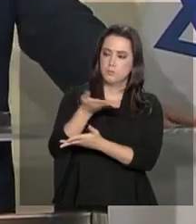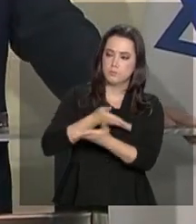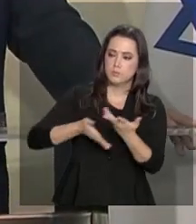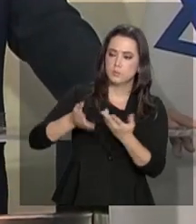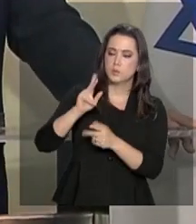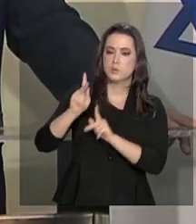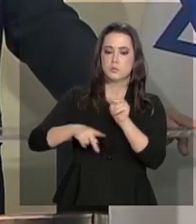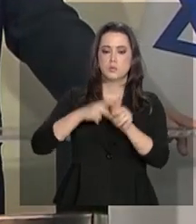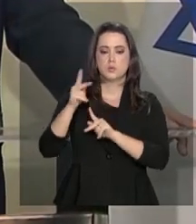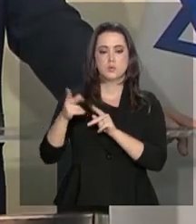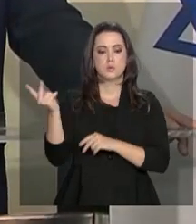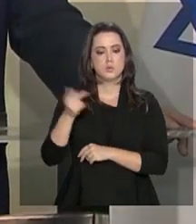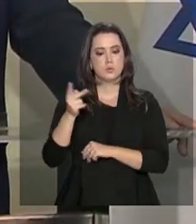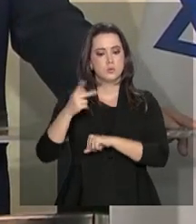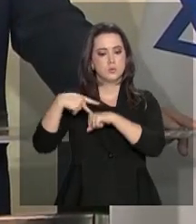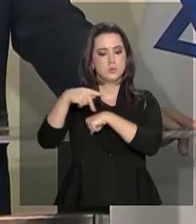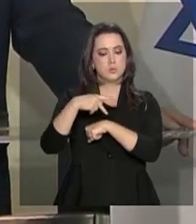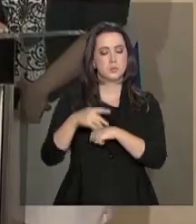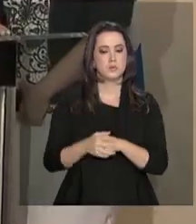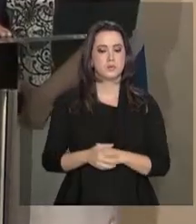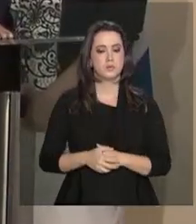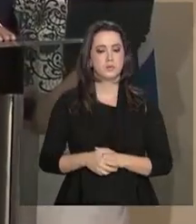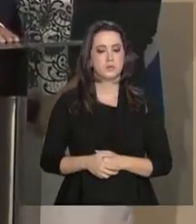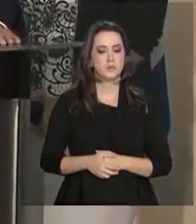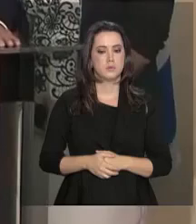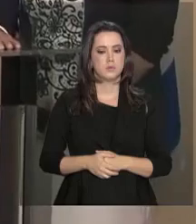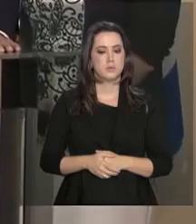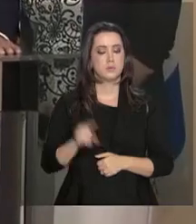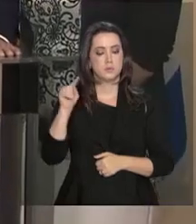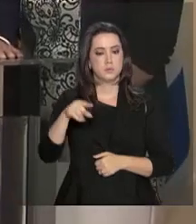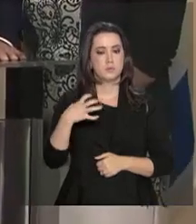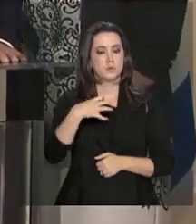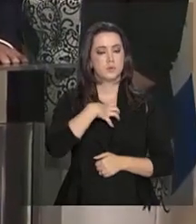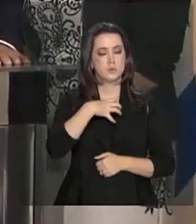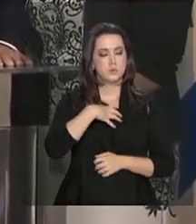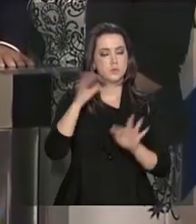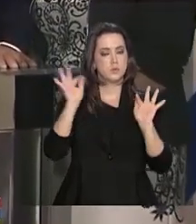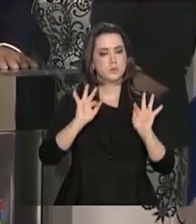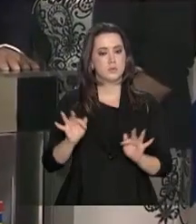a população dos dois países. Satisfação para o Brasil.